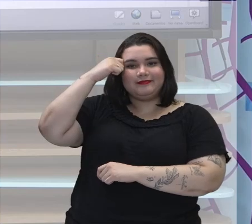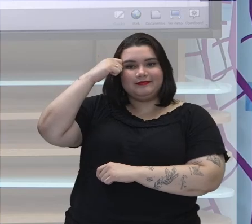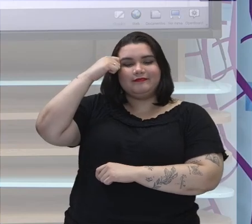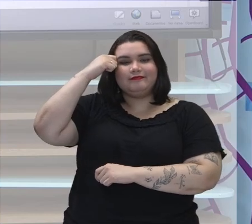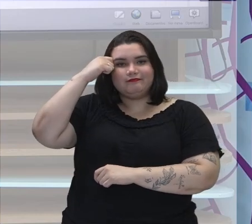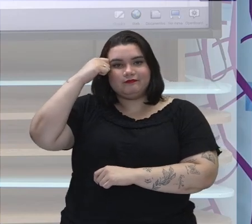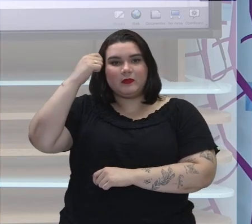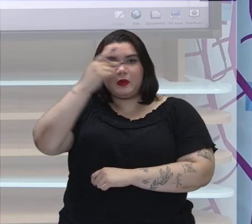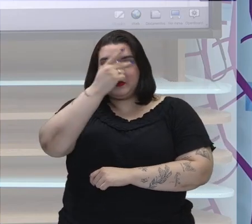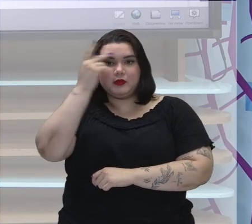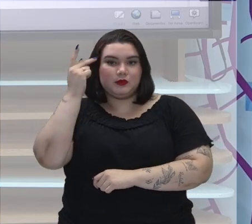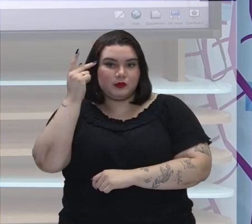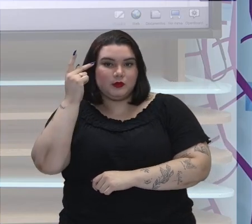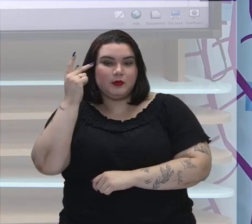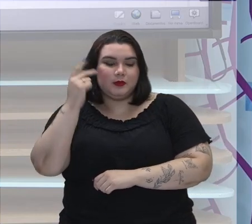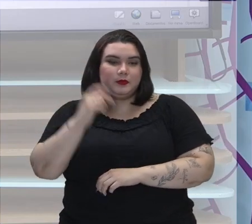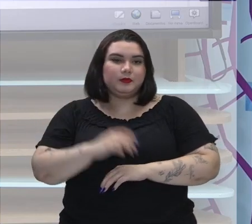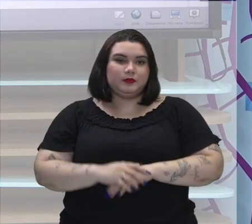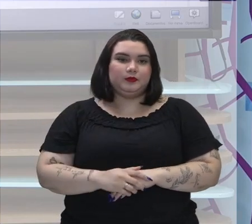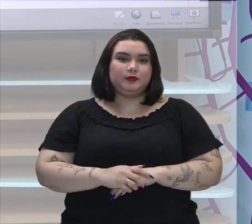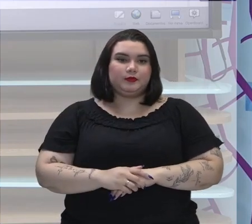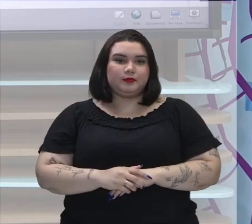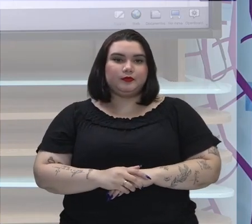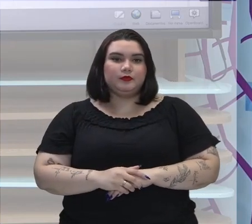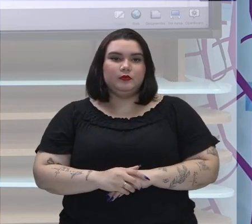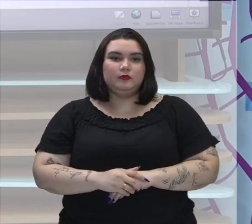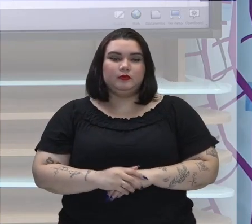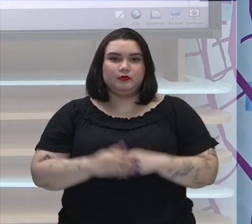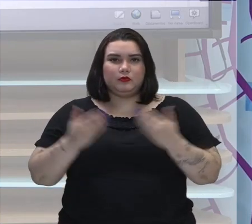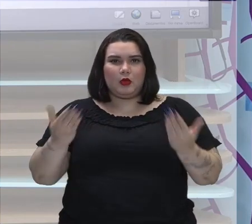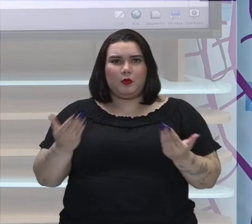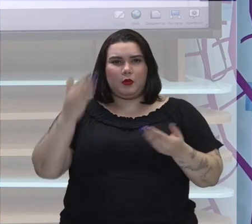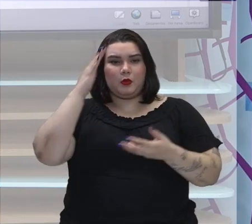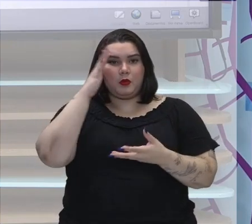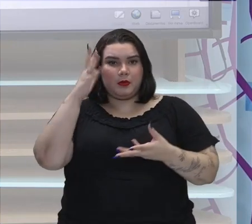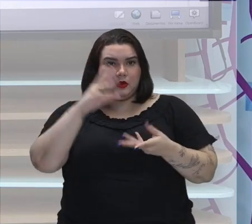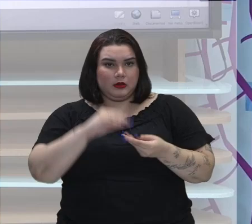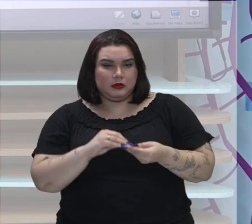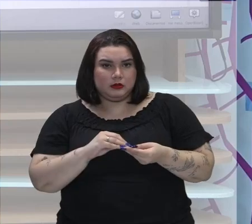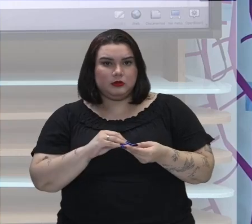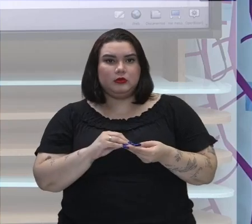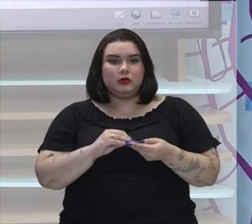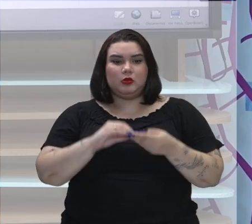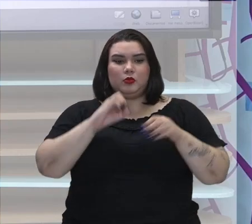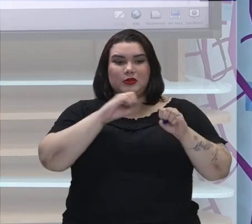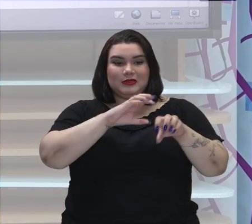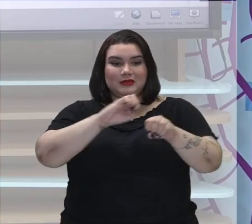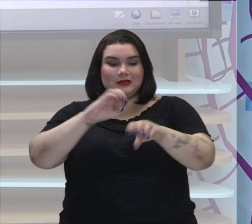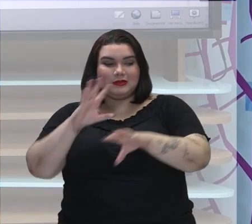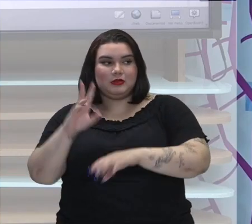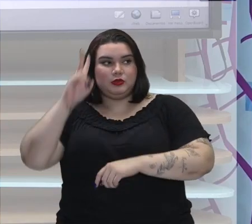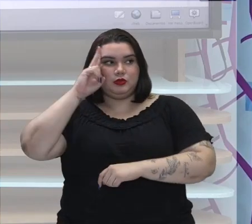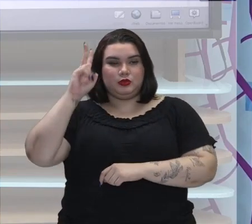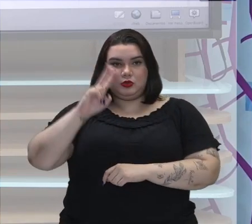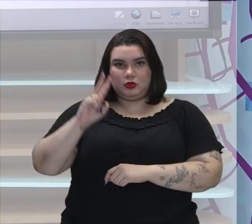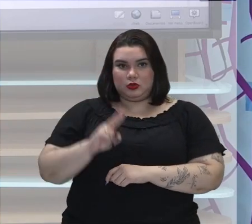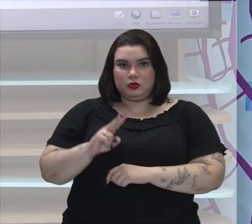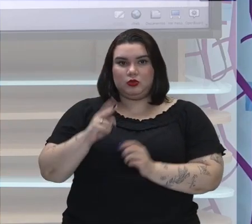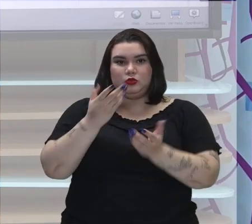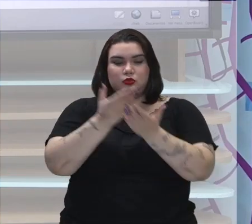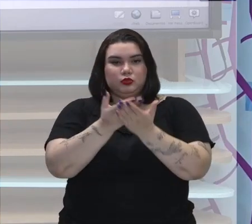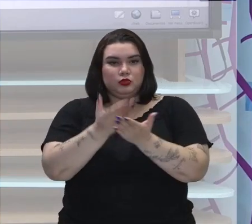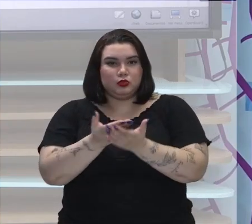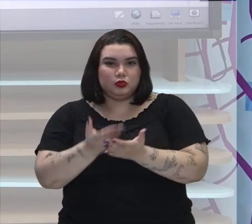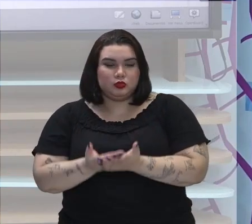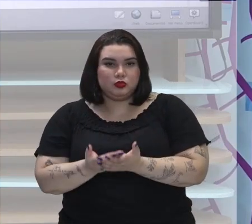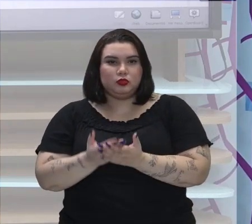escravizado. Então, você compreende que dentro do ensino da história, né, diante dos nossos